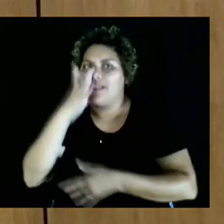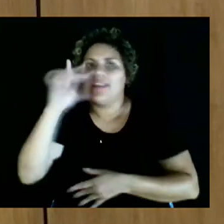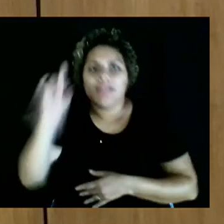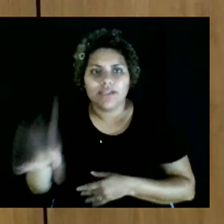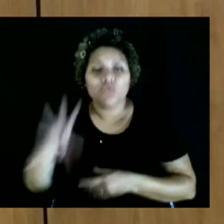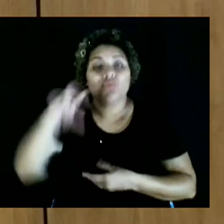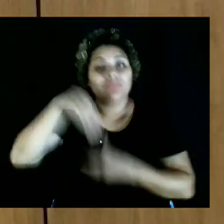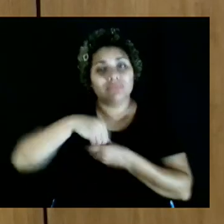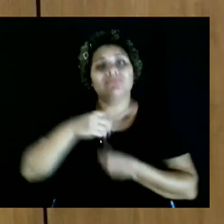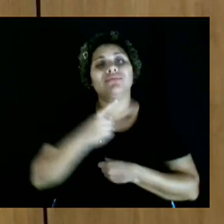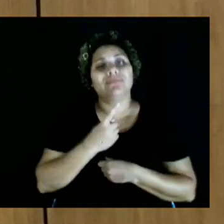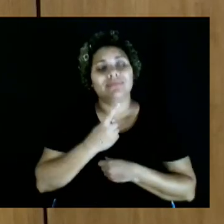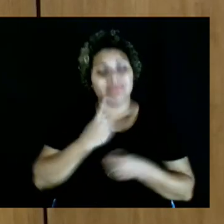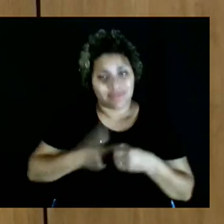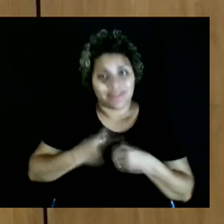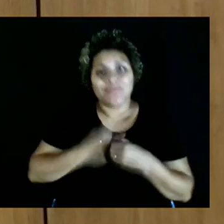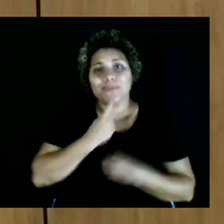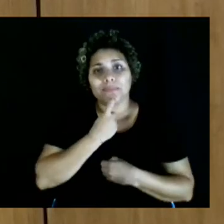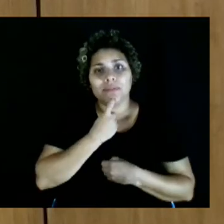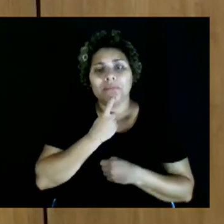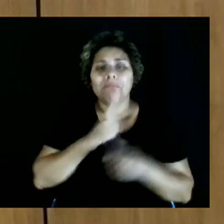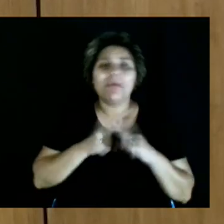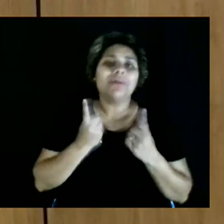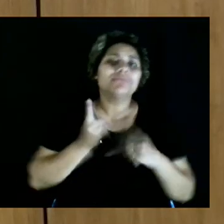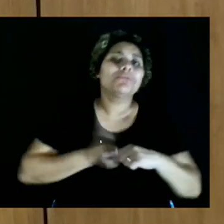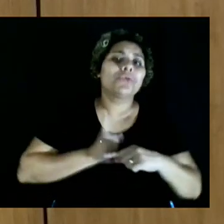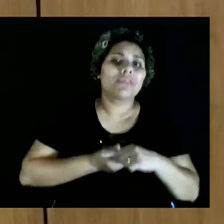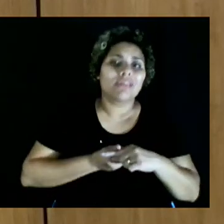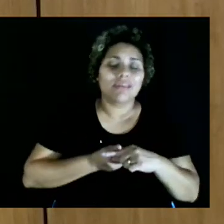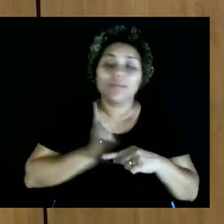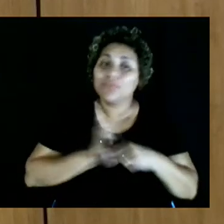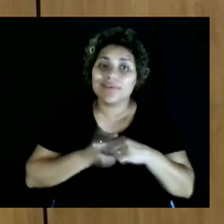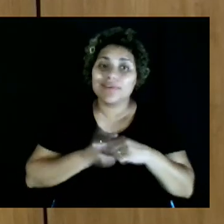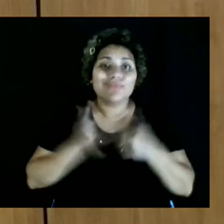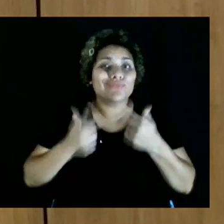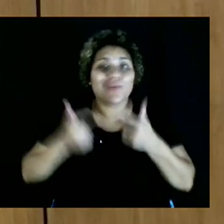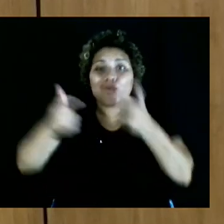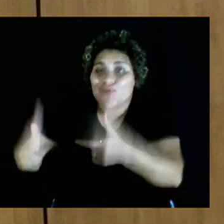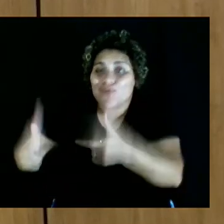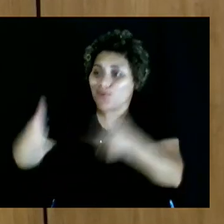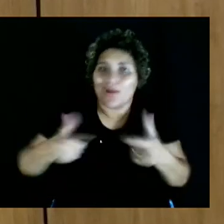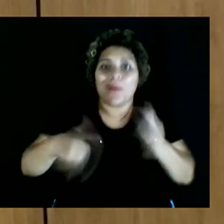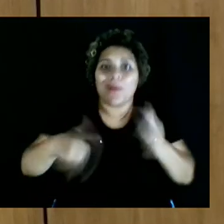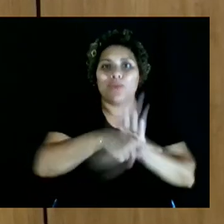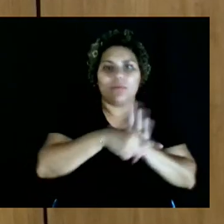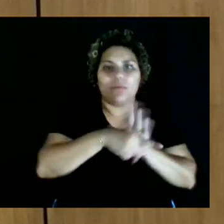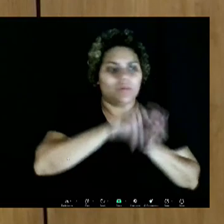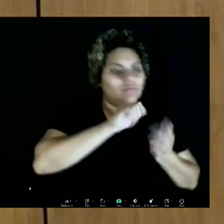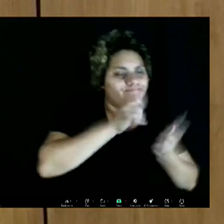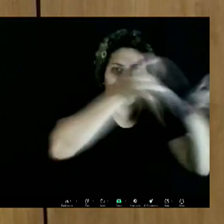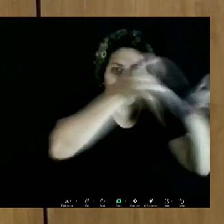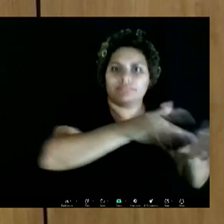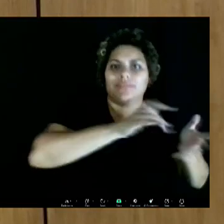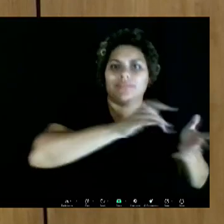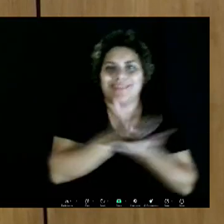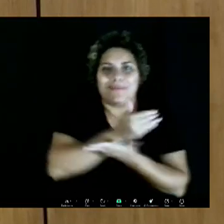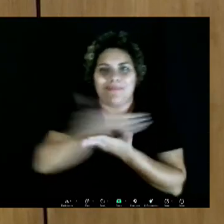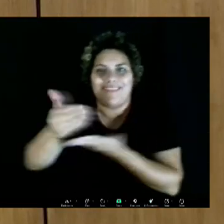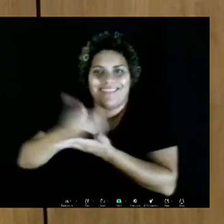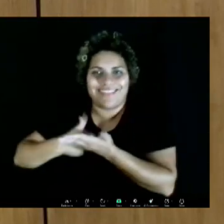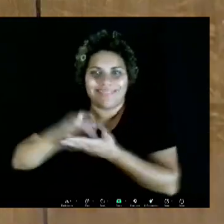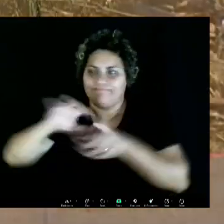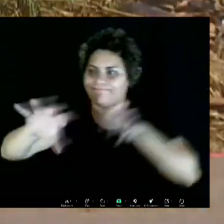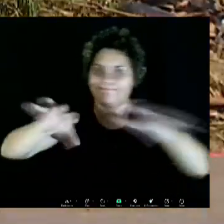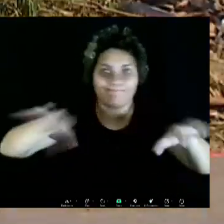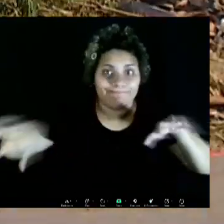Isso muito por conta de não ter locais adequados para fazer destinação. O distrito do Ouro Verde é um dos maiores, se não o